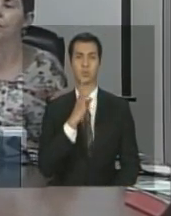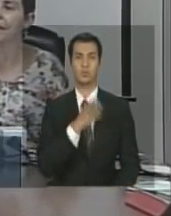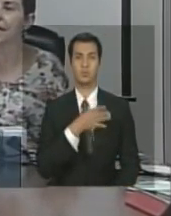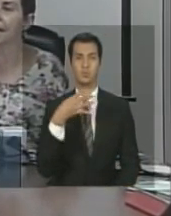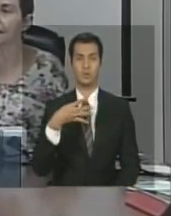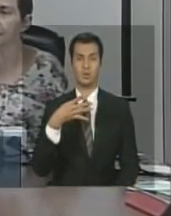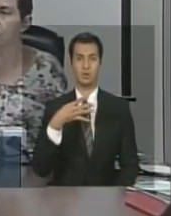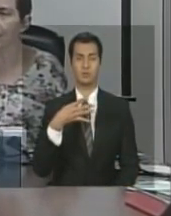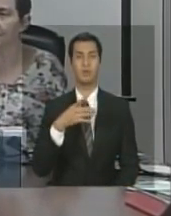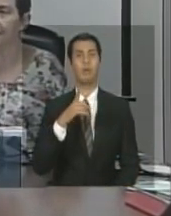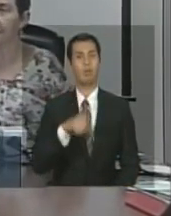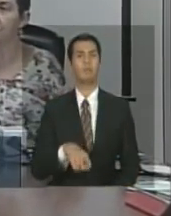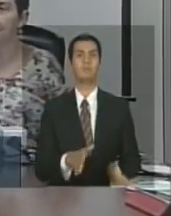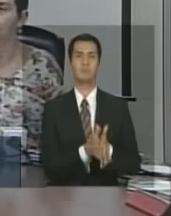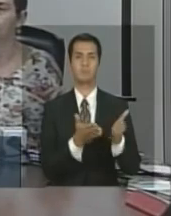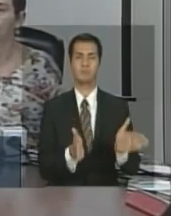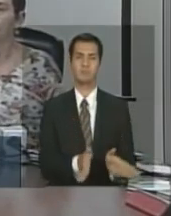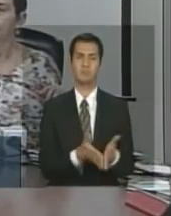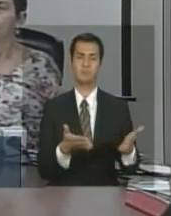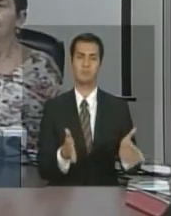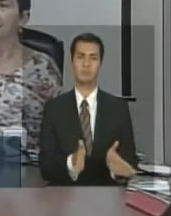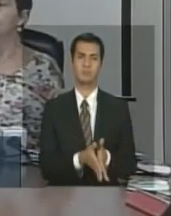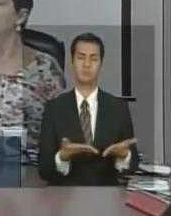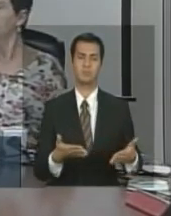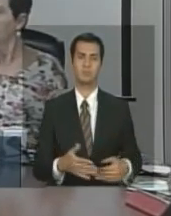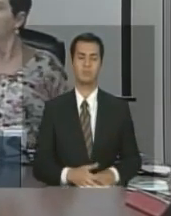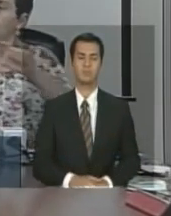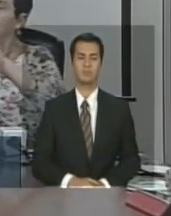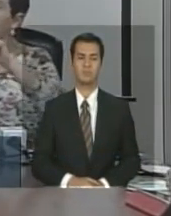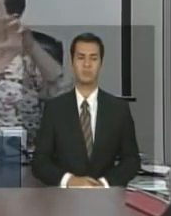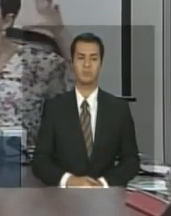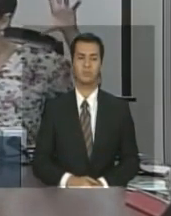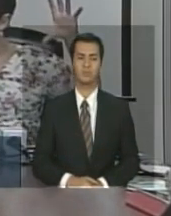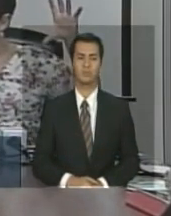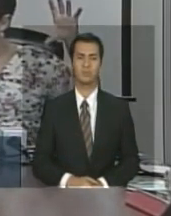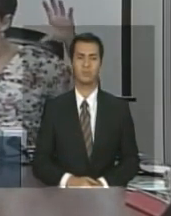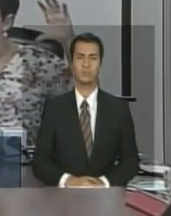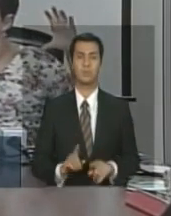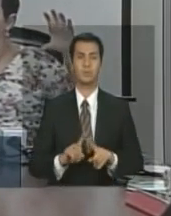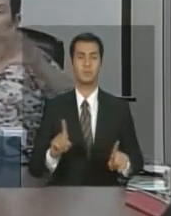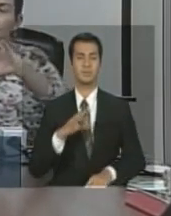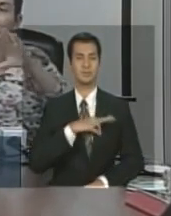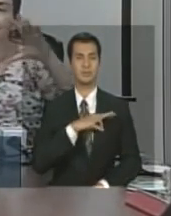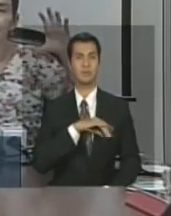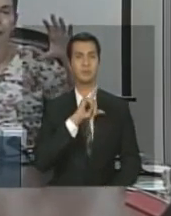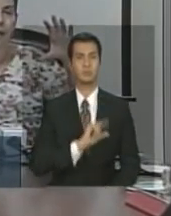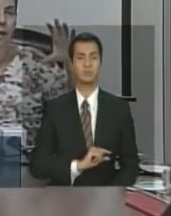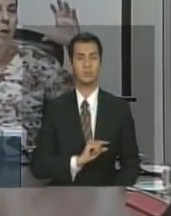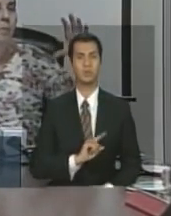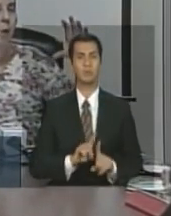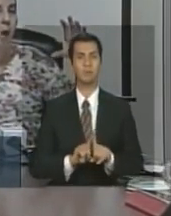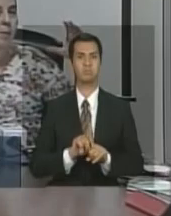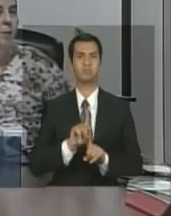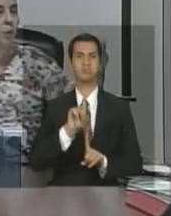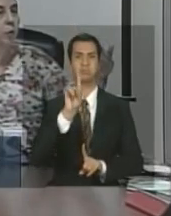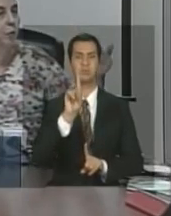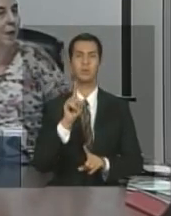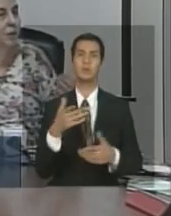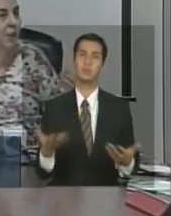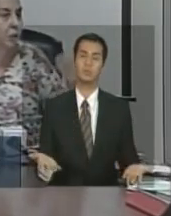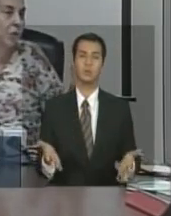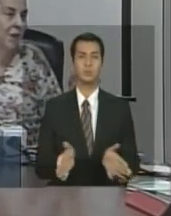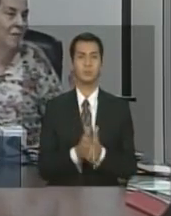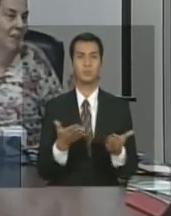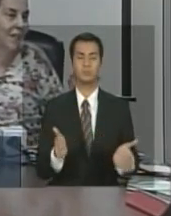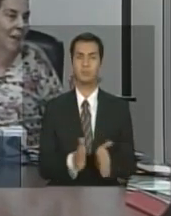considerar pobre quem ganha até 1/4 de salário mínimo. Então, quem ganha só que o salário mínimo cresceu. Então, você considera pobre muito